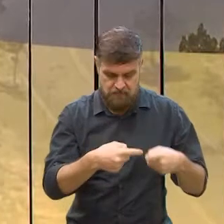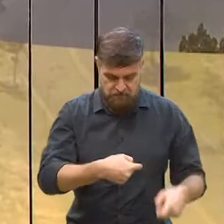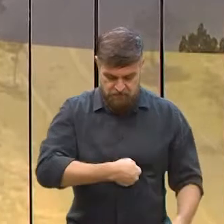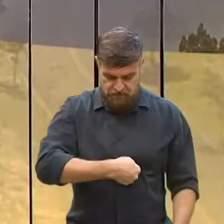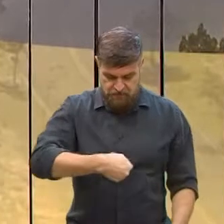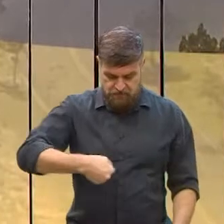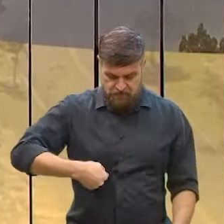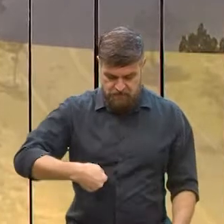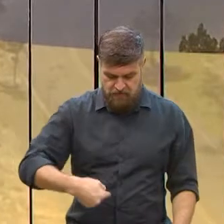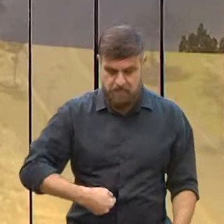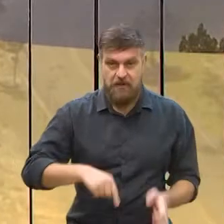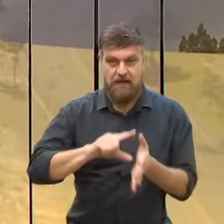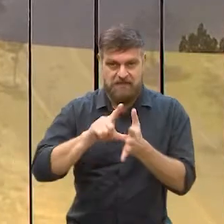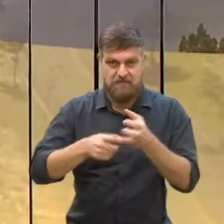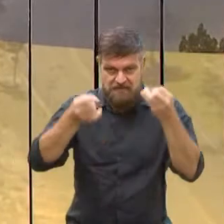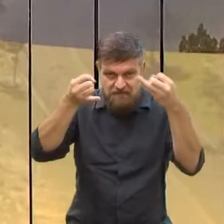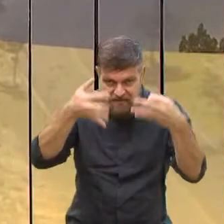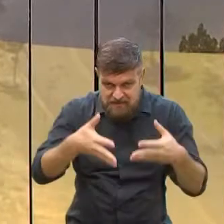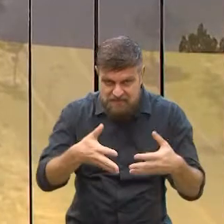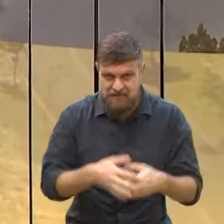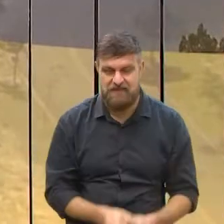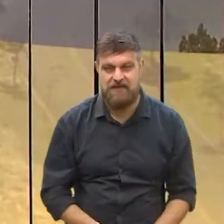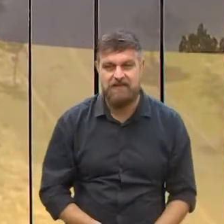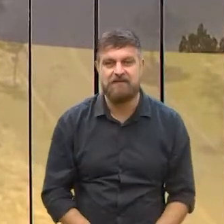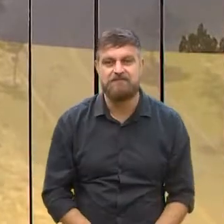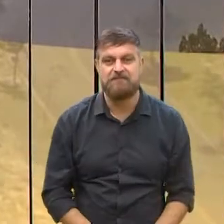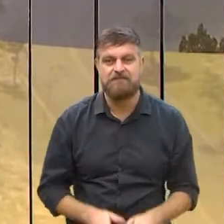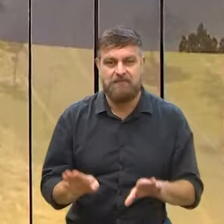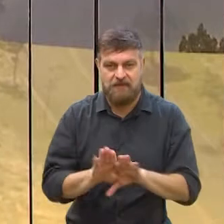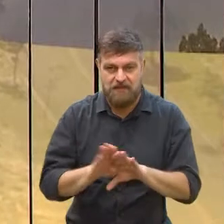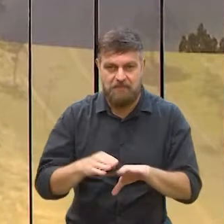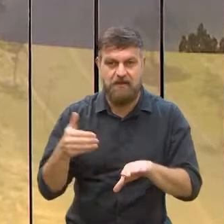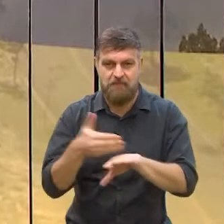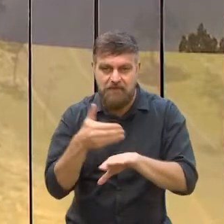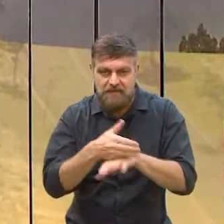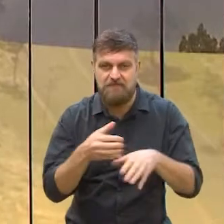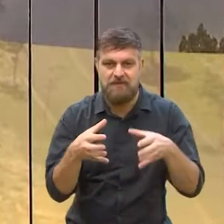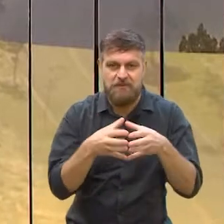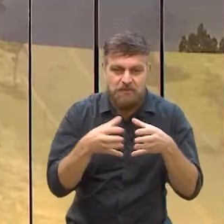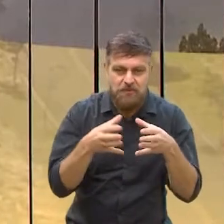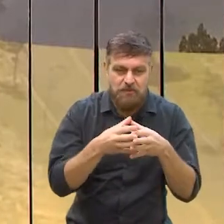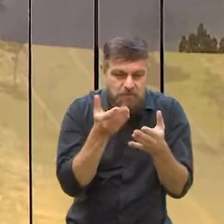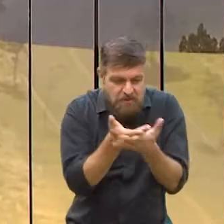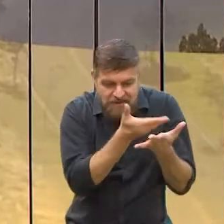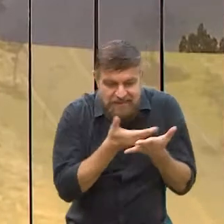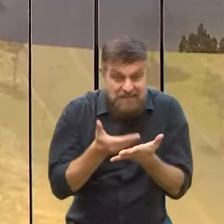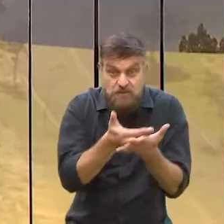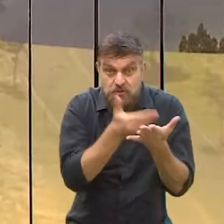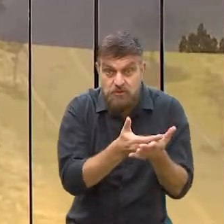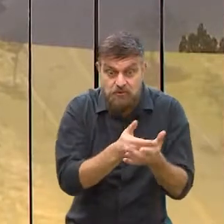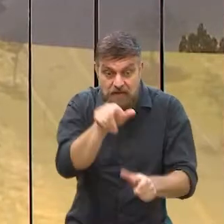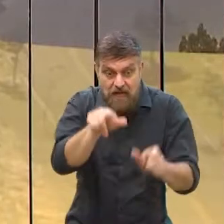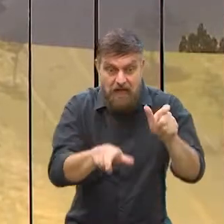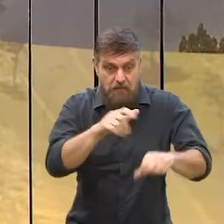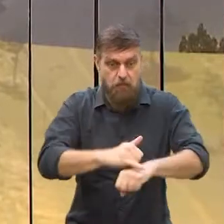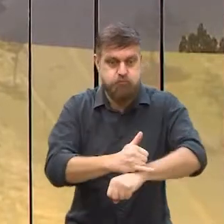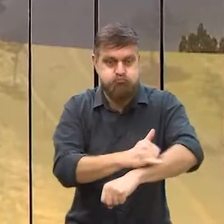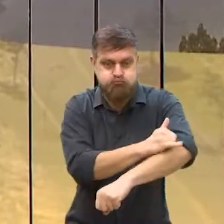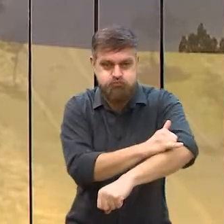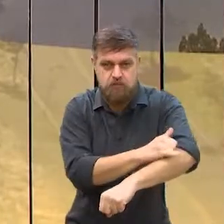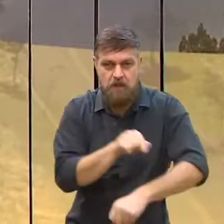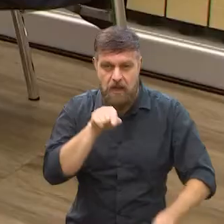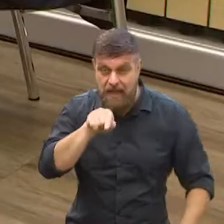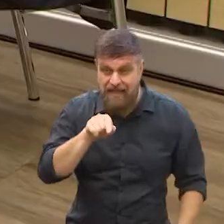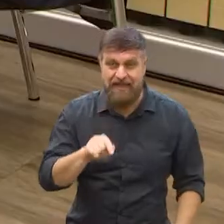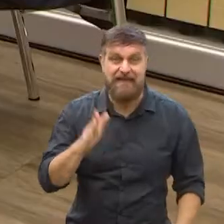Invasiva, que a gente vai falar sobre isso também. Ele também é membro titular da Associação Brasileira para Estudo da Obesidade, e a